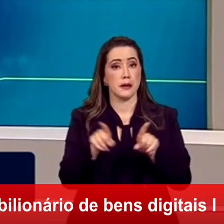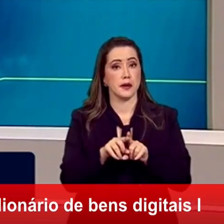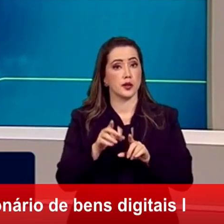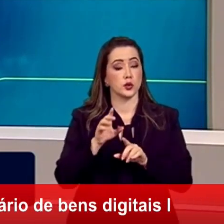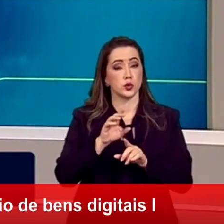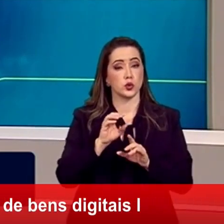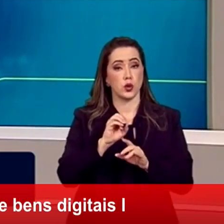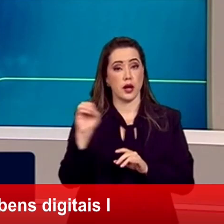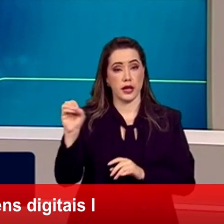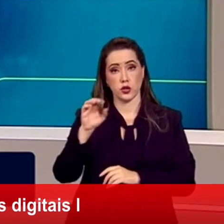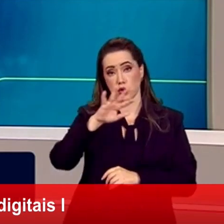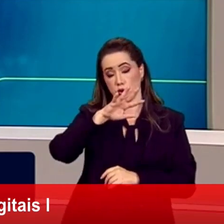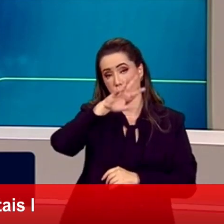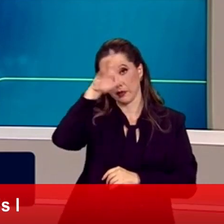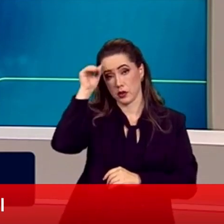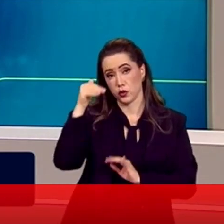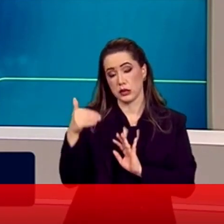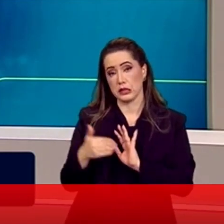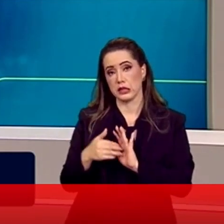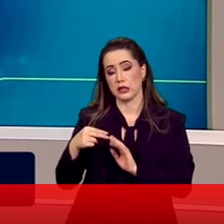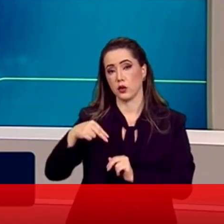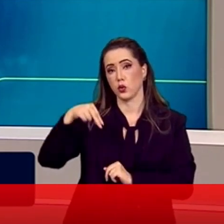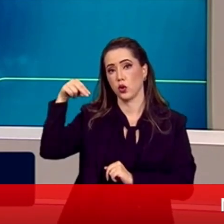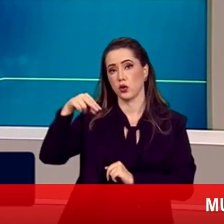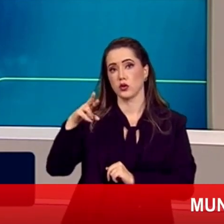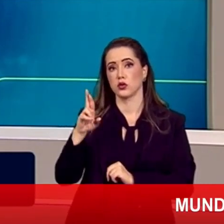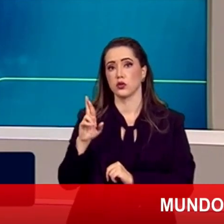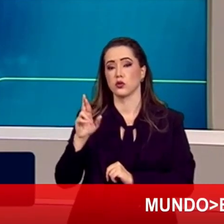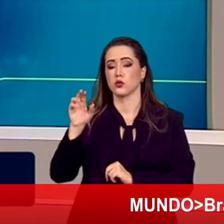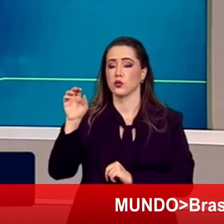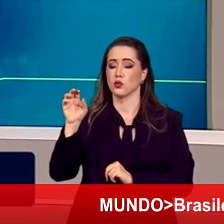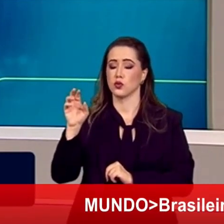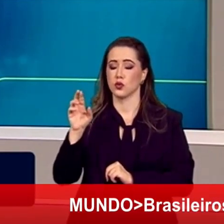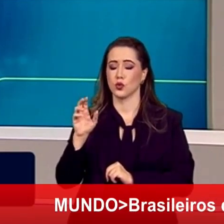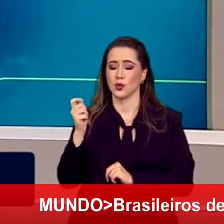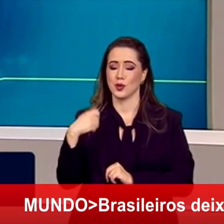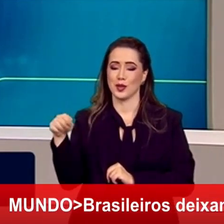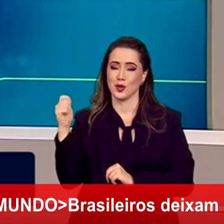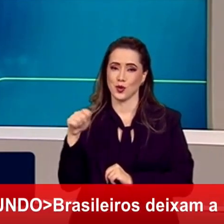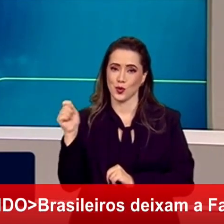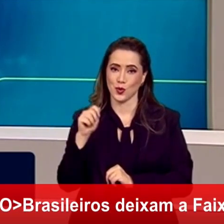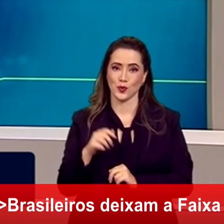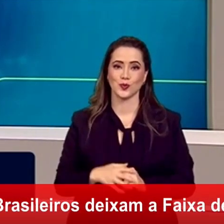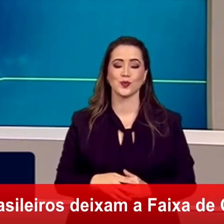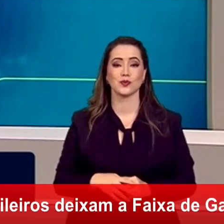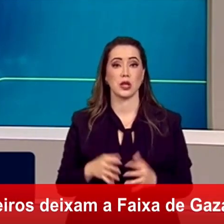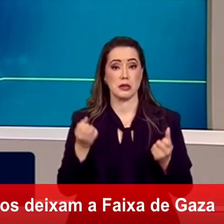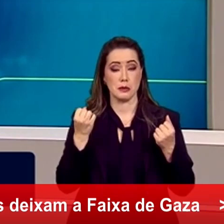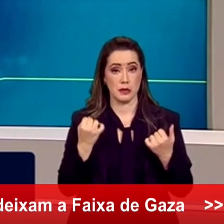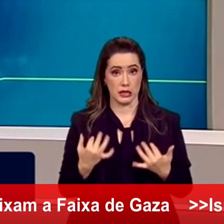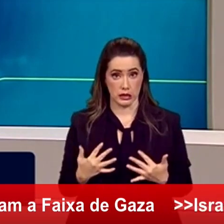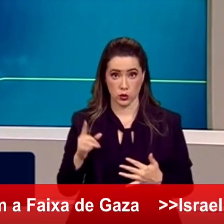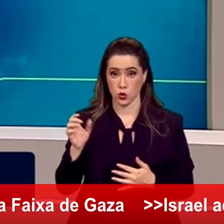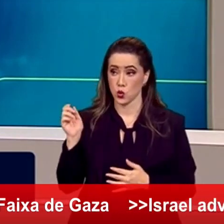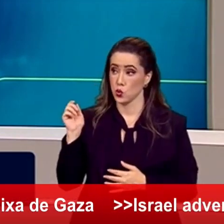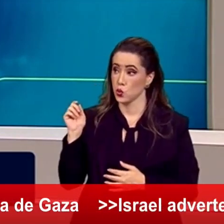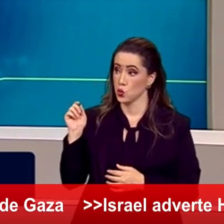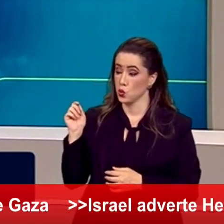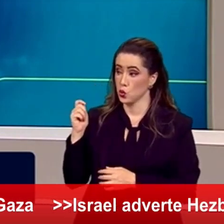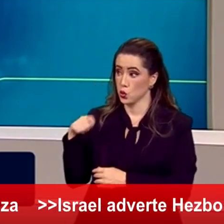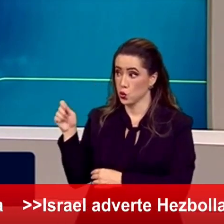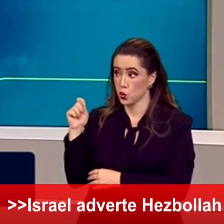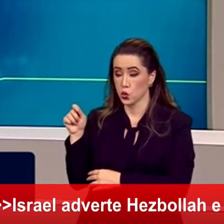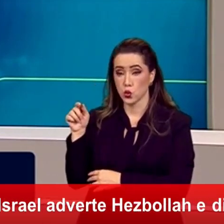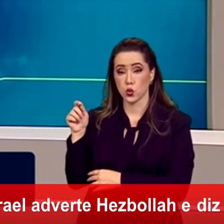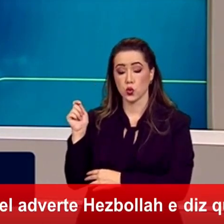do Amazonas até aqui nas áreas do norte do Rio Grande do Sul. Agora, falando no sul, olha, muito cuidado você que está na região,